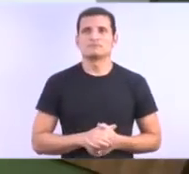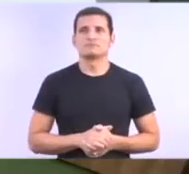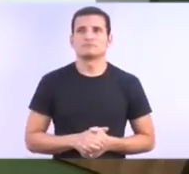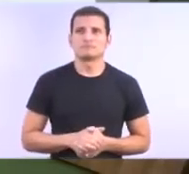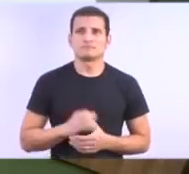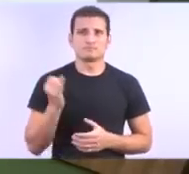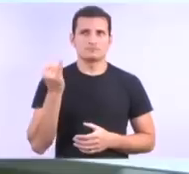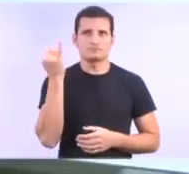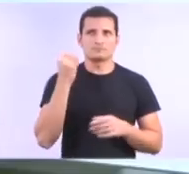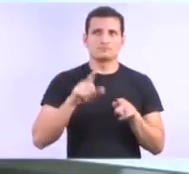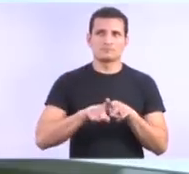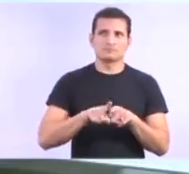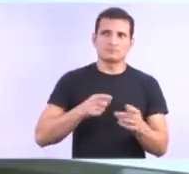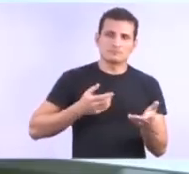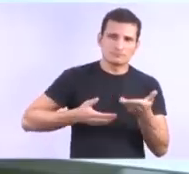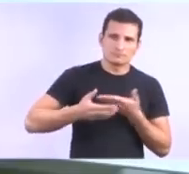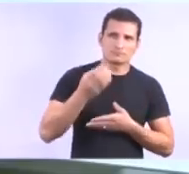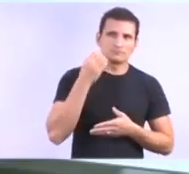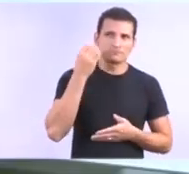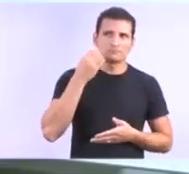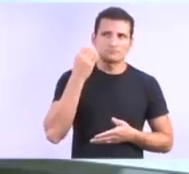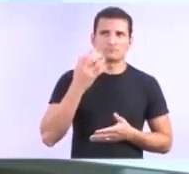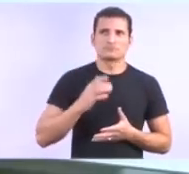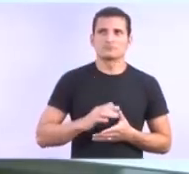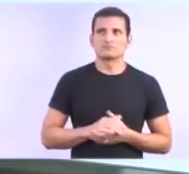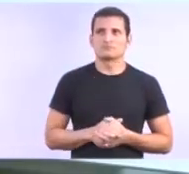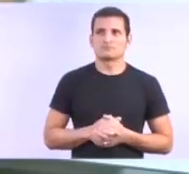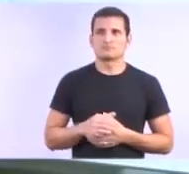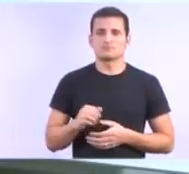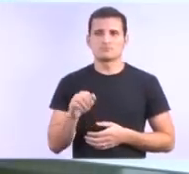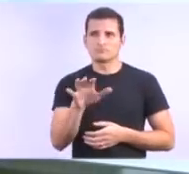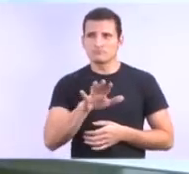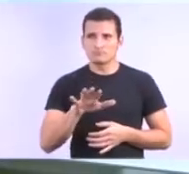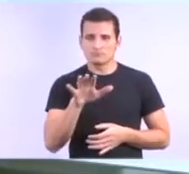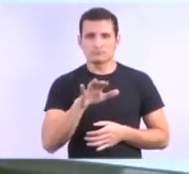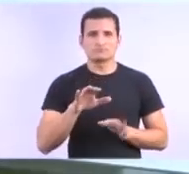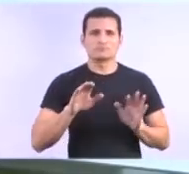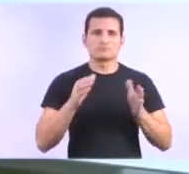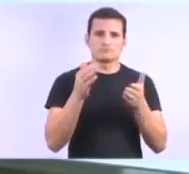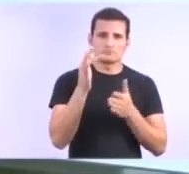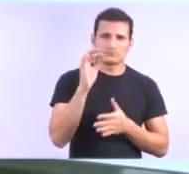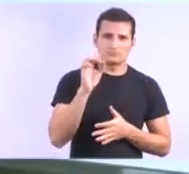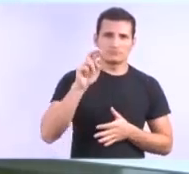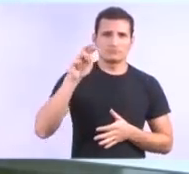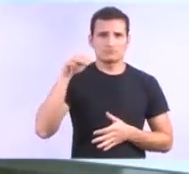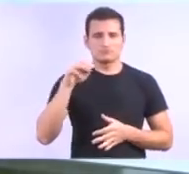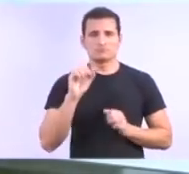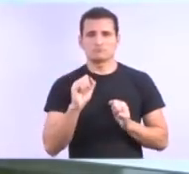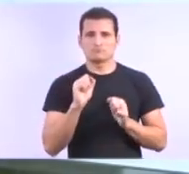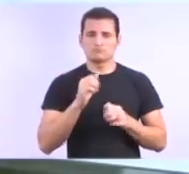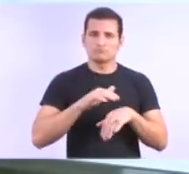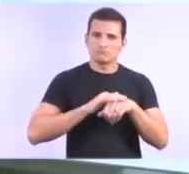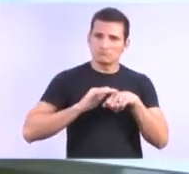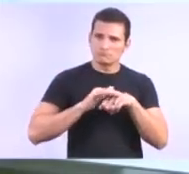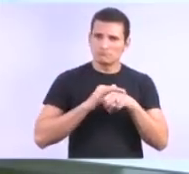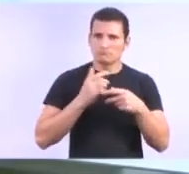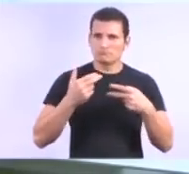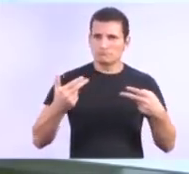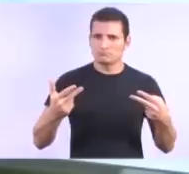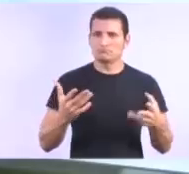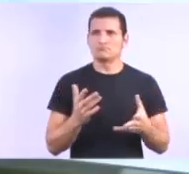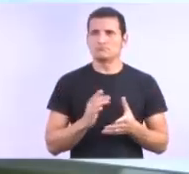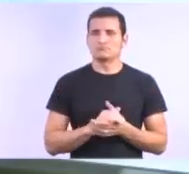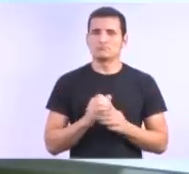trocar experiência, gente. A gente está aqui à disposição, o ambiente está à disposição, os fóruns estão aí para disposição, a gente pode conversar coisas além aí, que